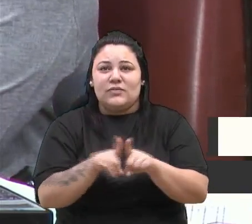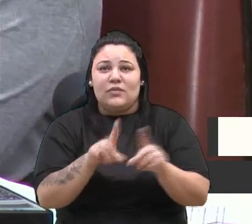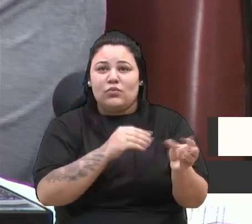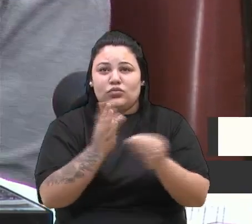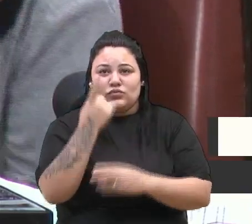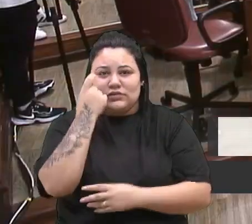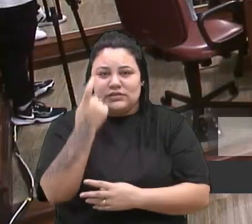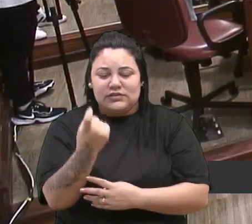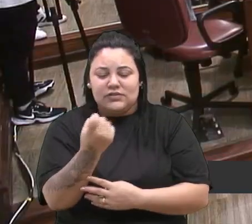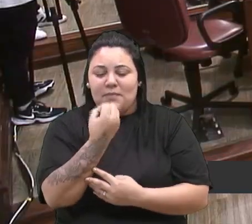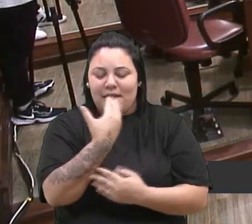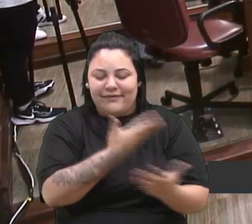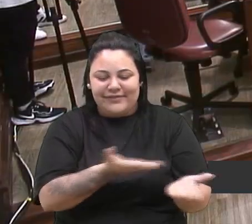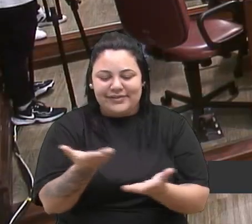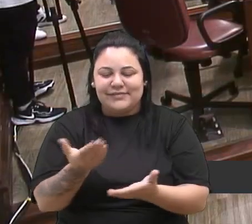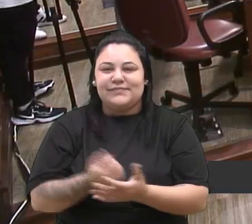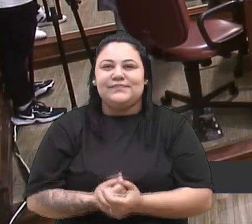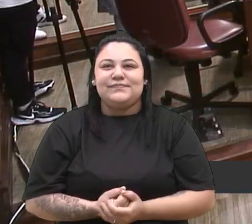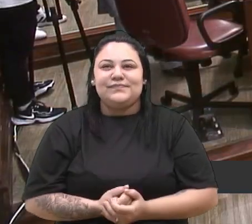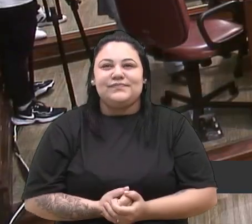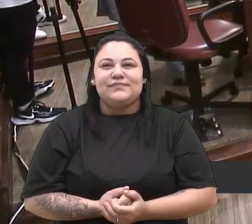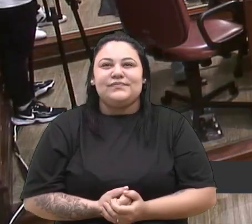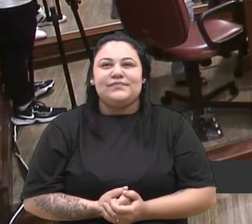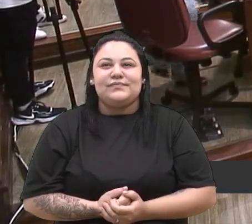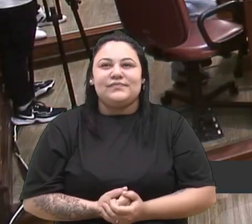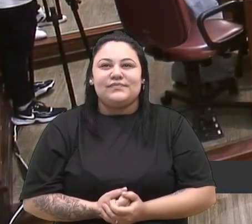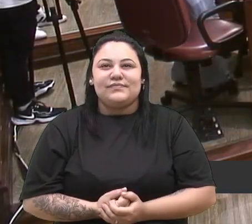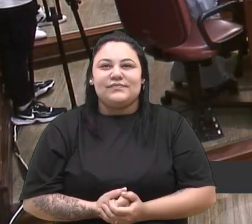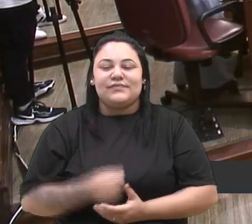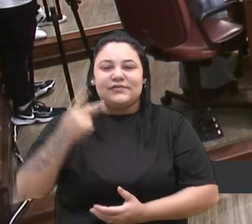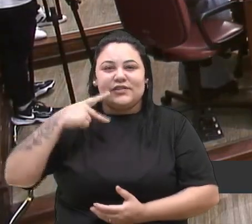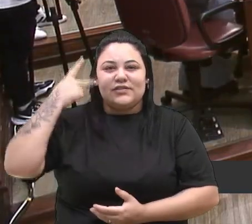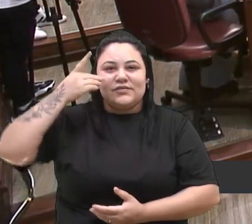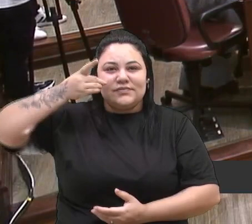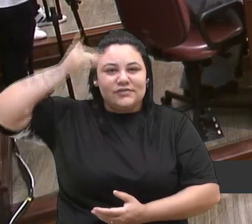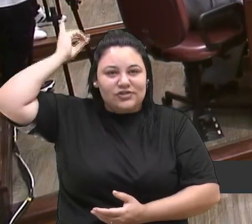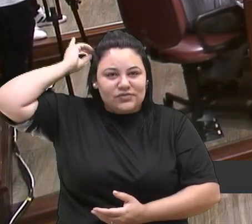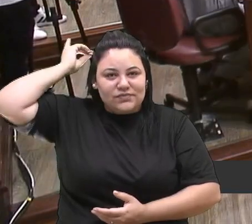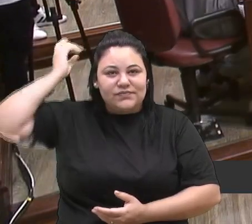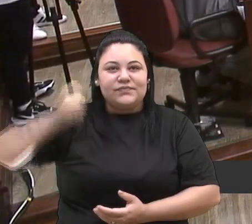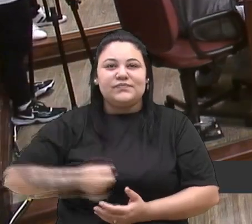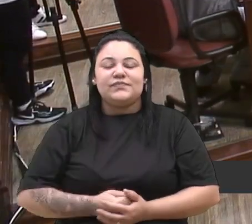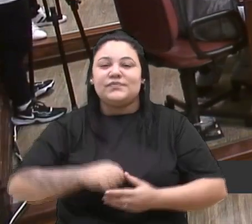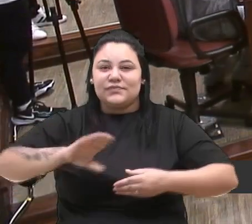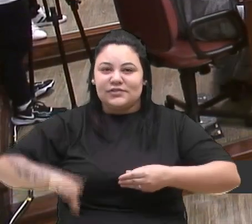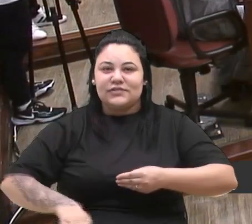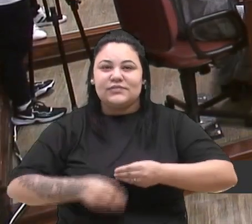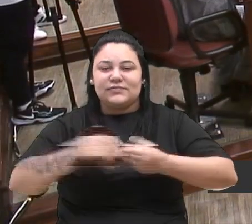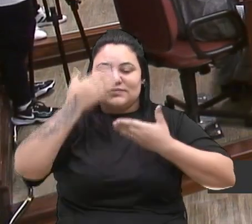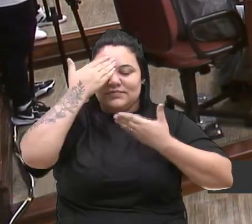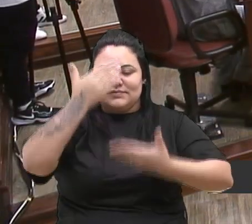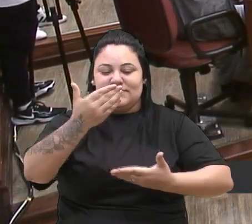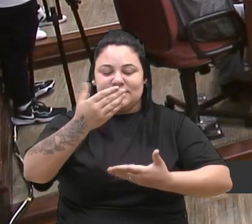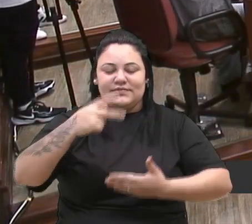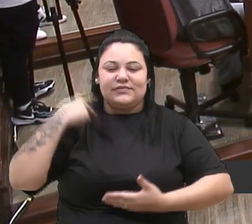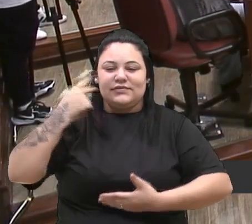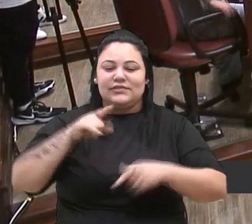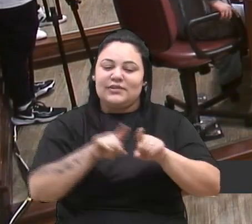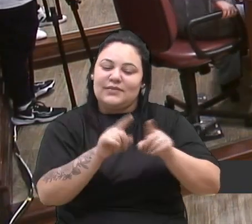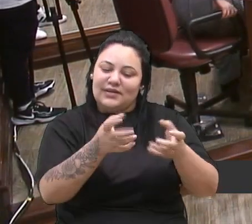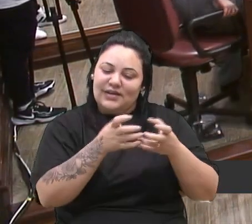bem-vinda. Obrigado, vereador Felipe. Sua parte, vereador Lucas Dil. Obrigado, vereador. Também quero me somar a